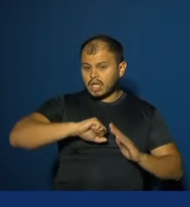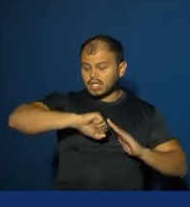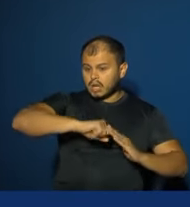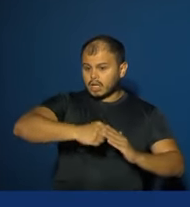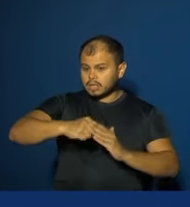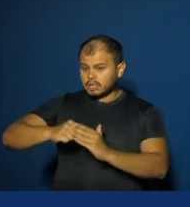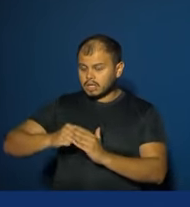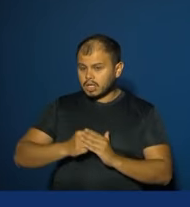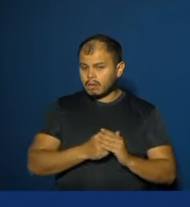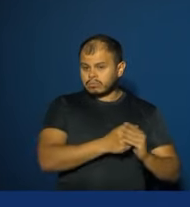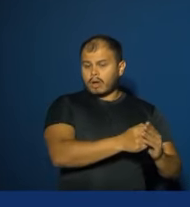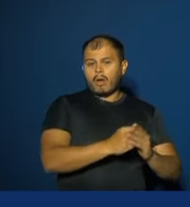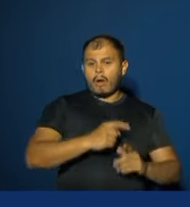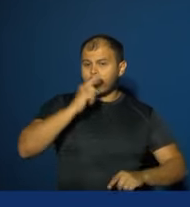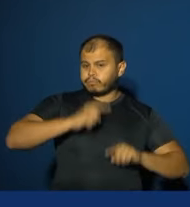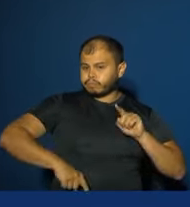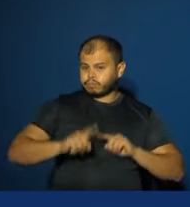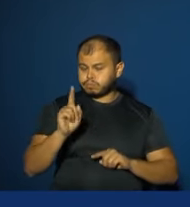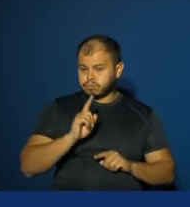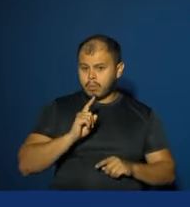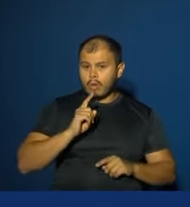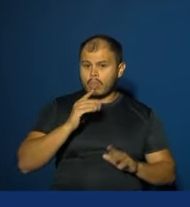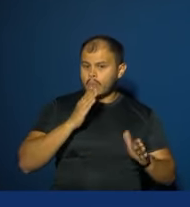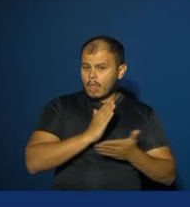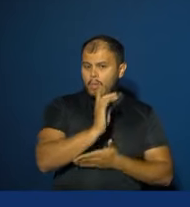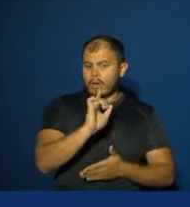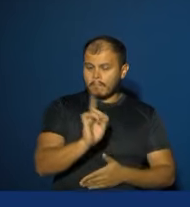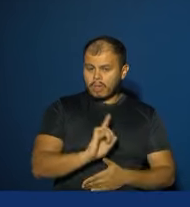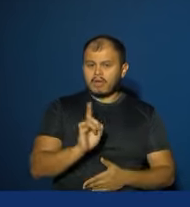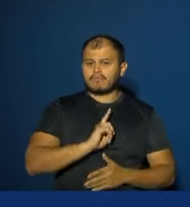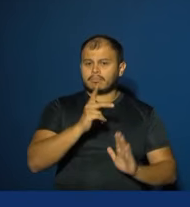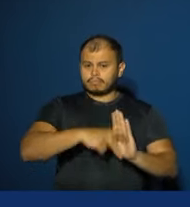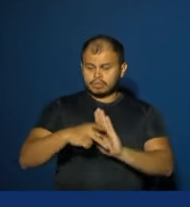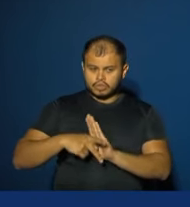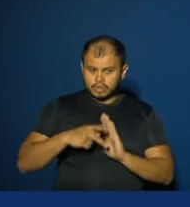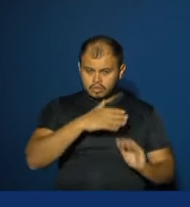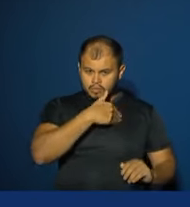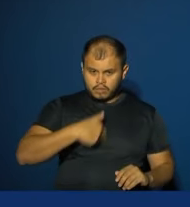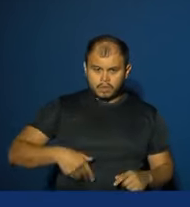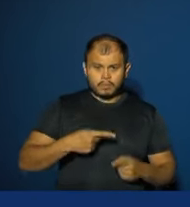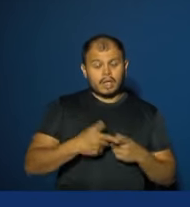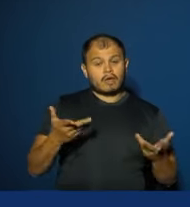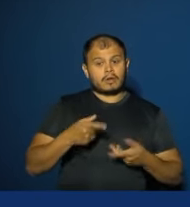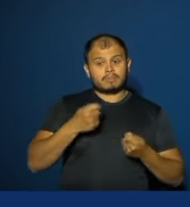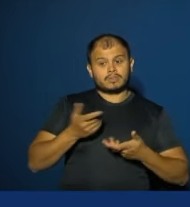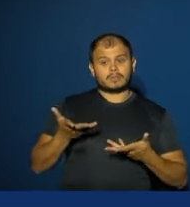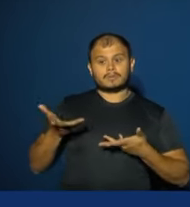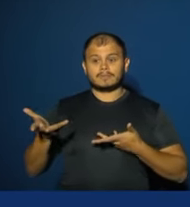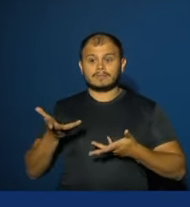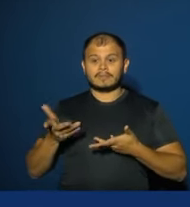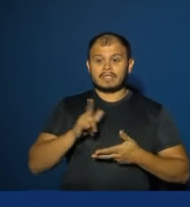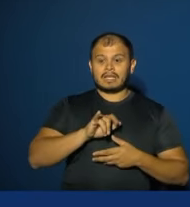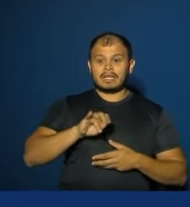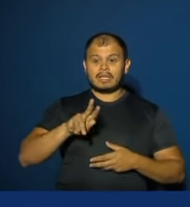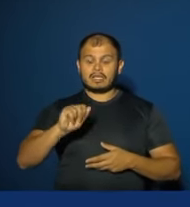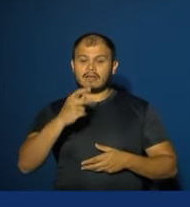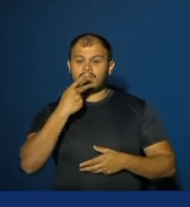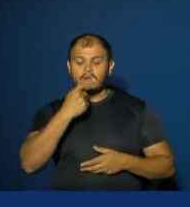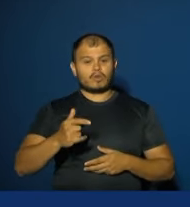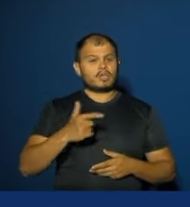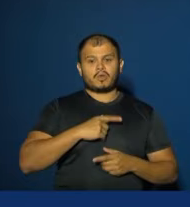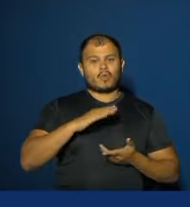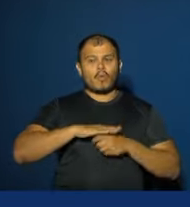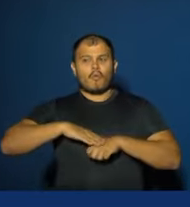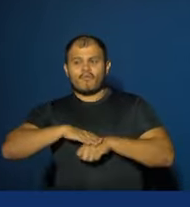até porque o senhor teve que entrar muito agora nesse jogo aí, porque Arthur Lira disse que não fala com o ministro